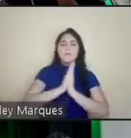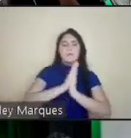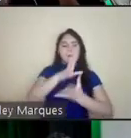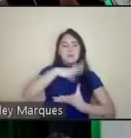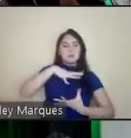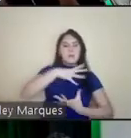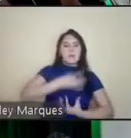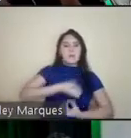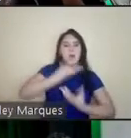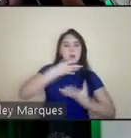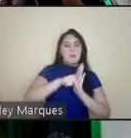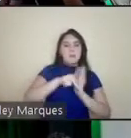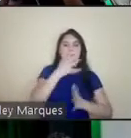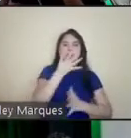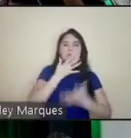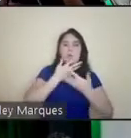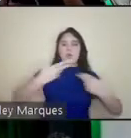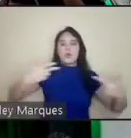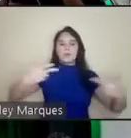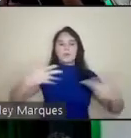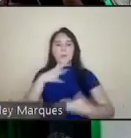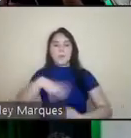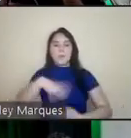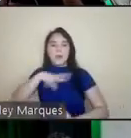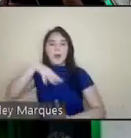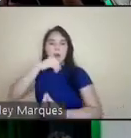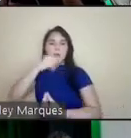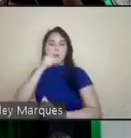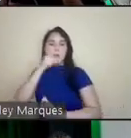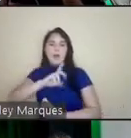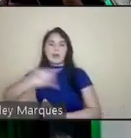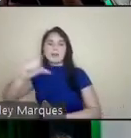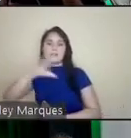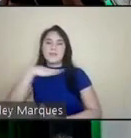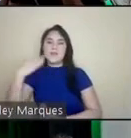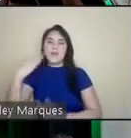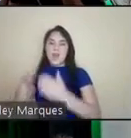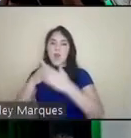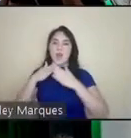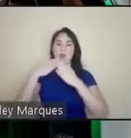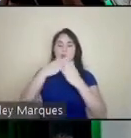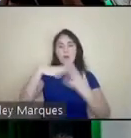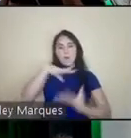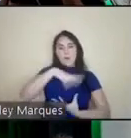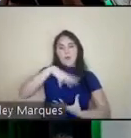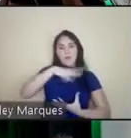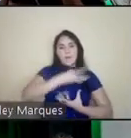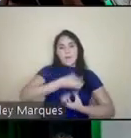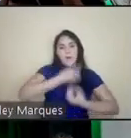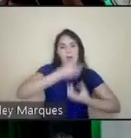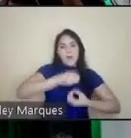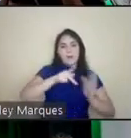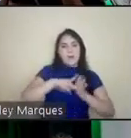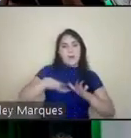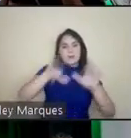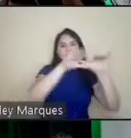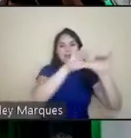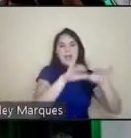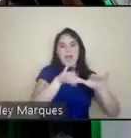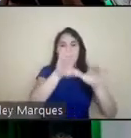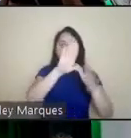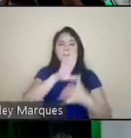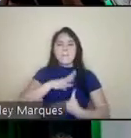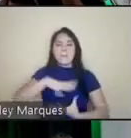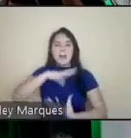mulher que se foi, eu rogo ao poema que alcance as asas. Para a alma do poema que se foi, eu rogo à poesia